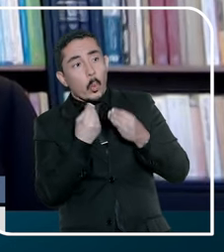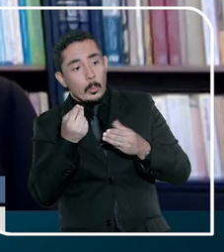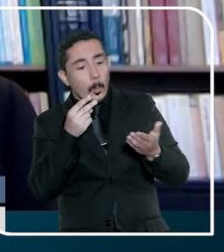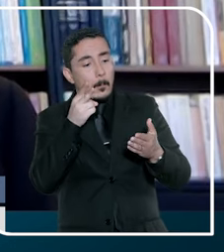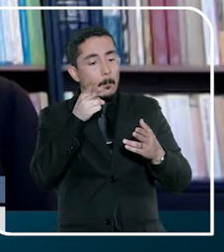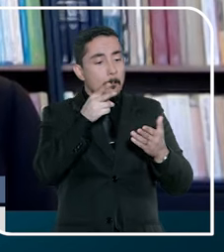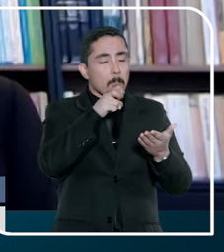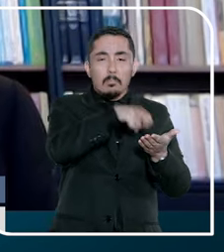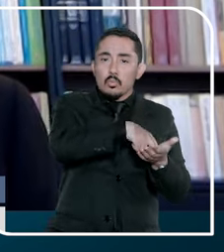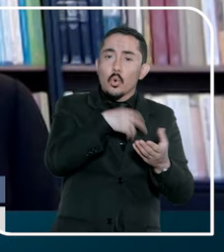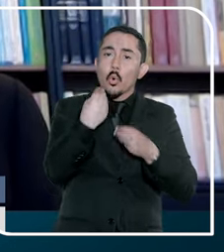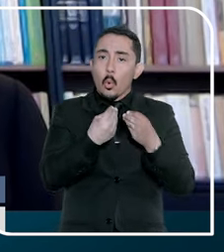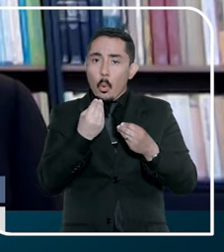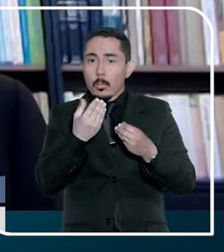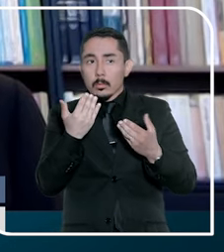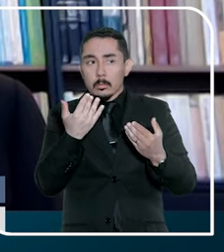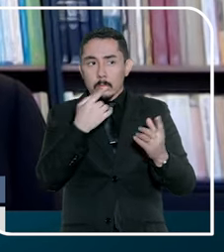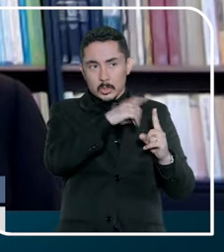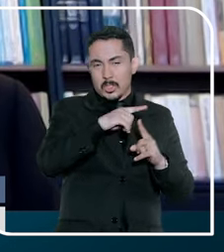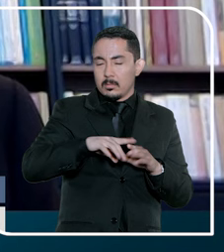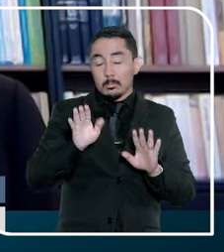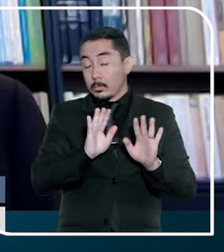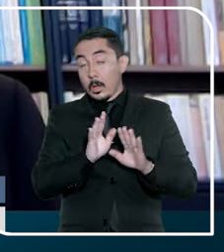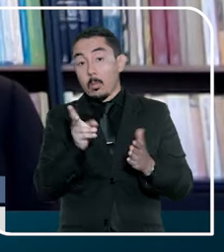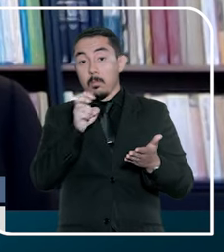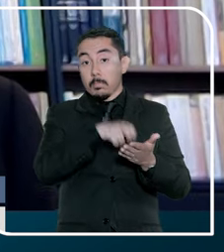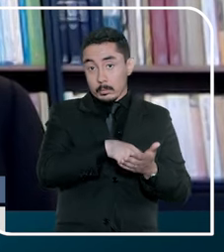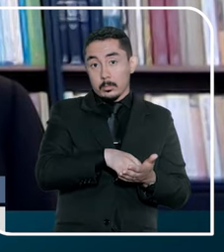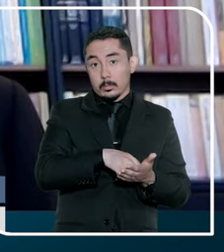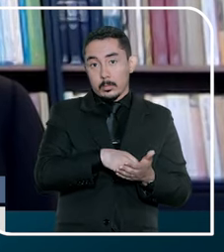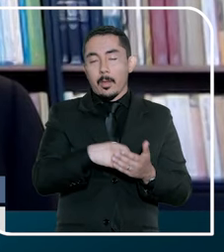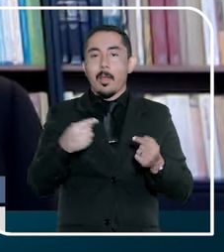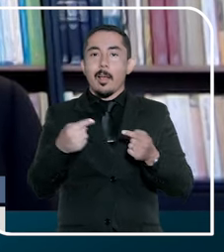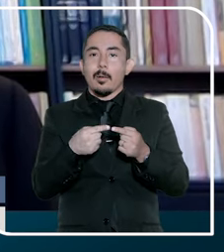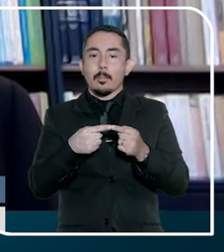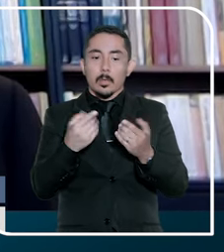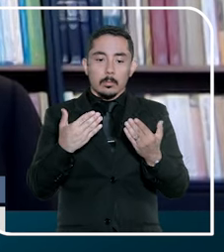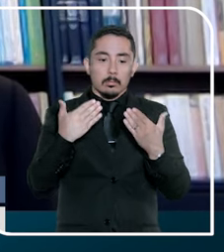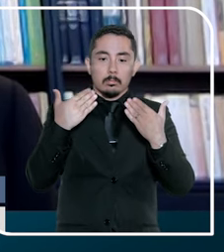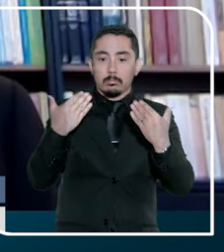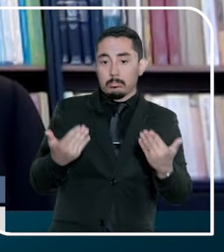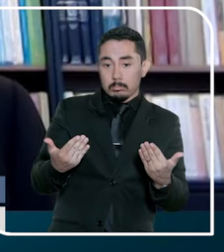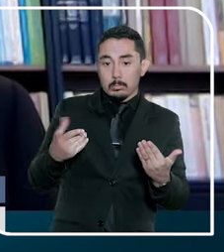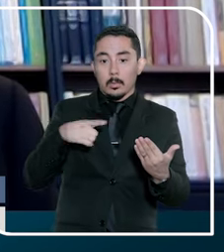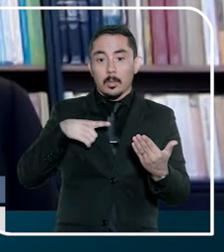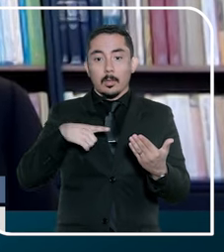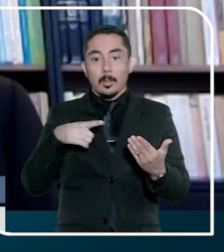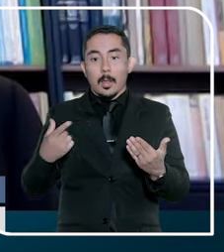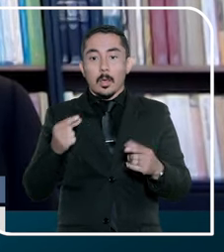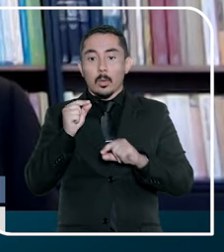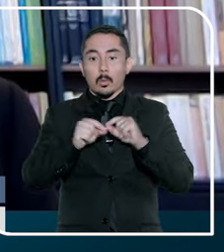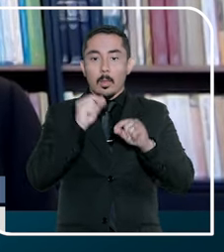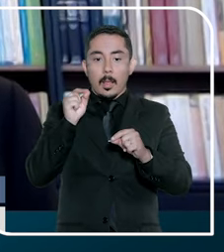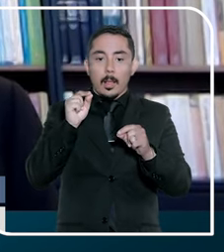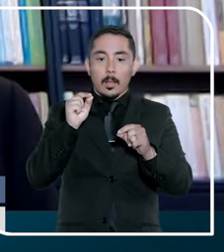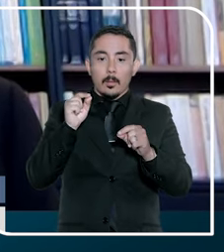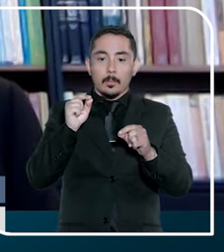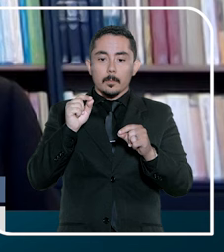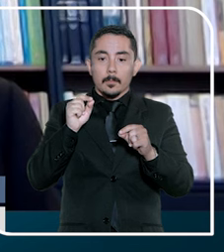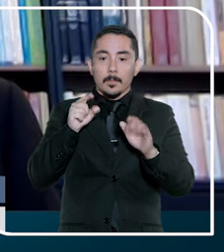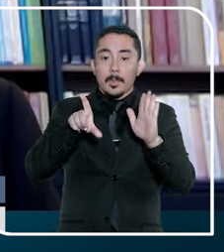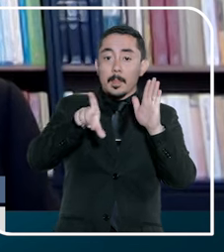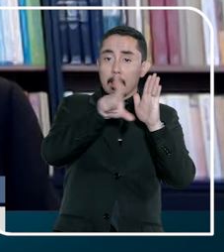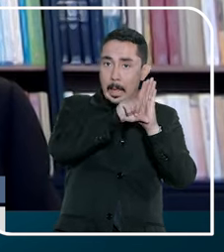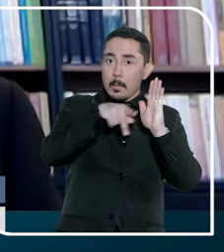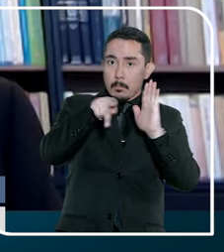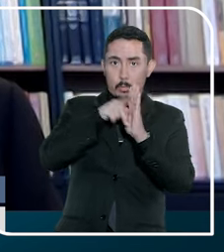uma proposta que segue a tendência da legislação italiana O Código Penal